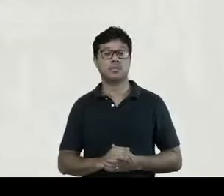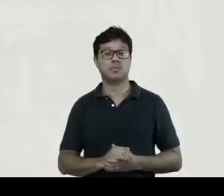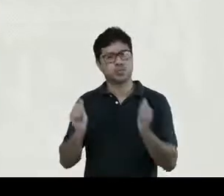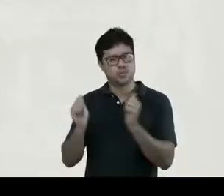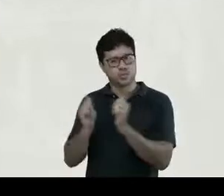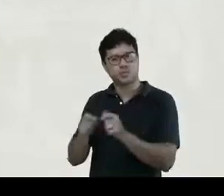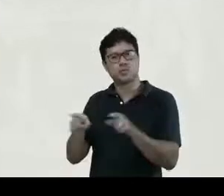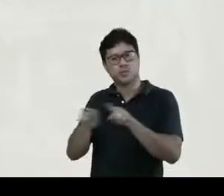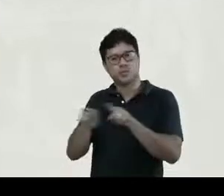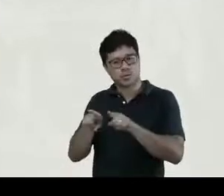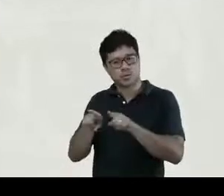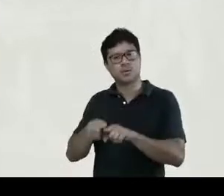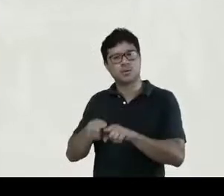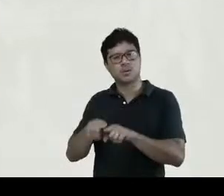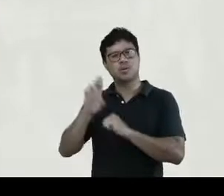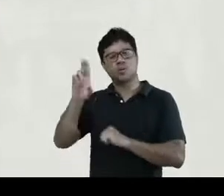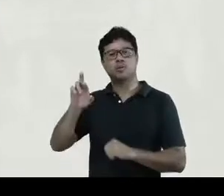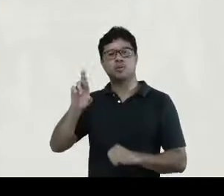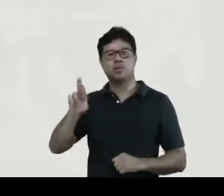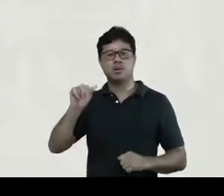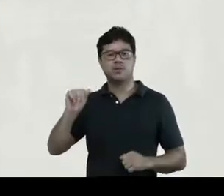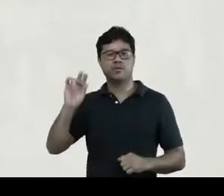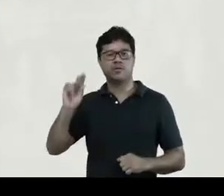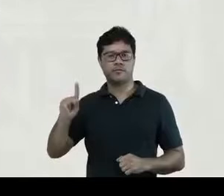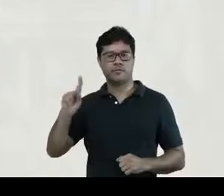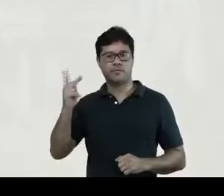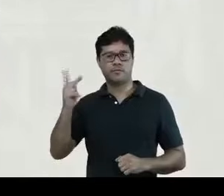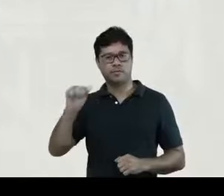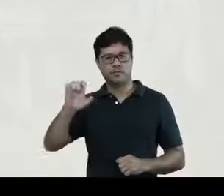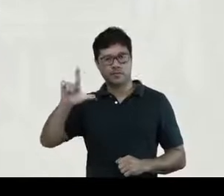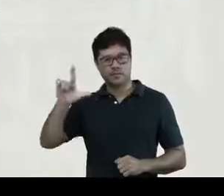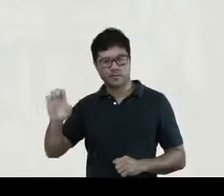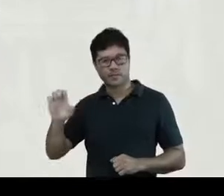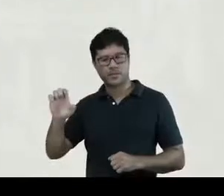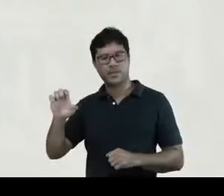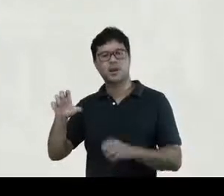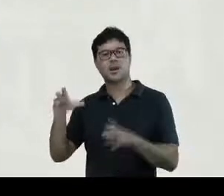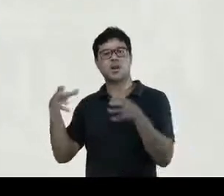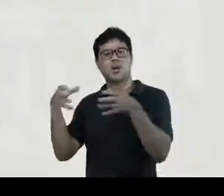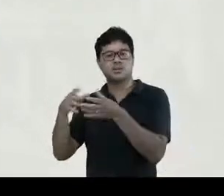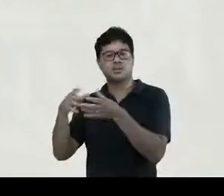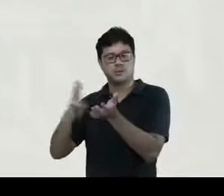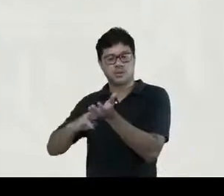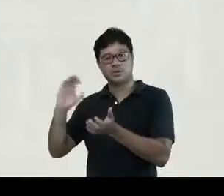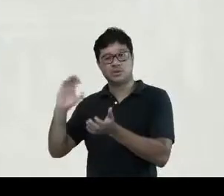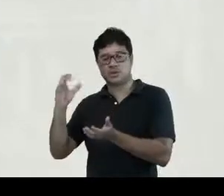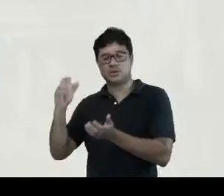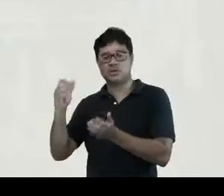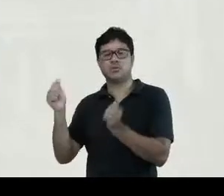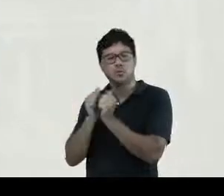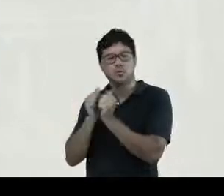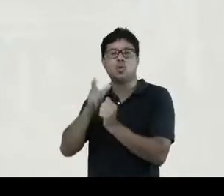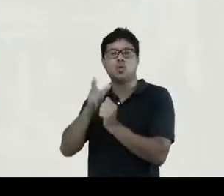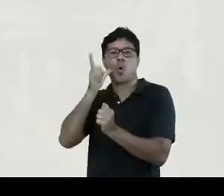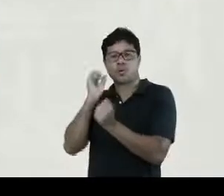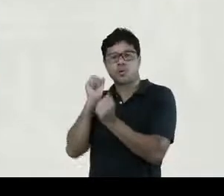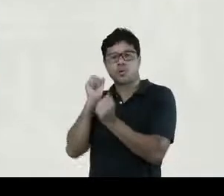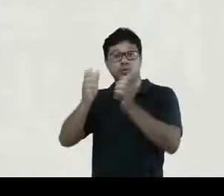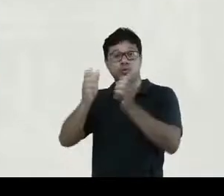Conosco também a doutora Rafaele Murran, que é membro da comissão científica do evento e está conosco desde